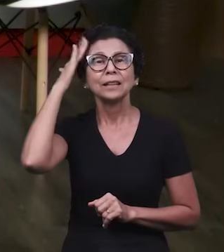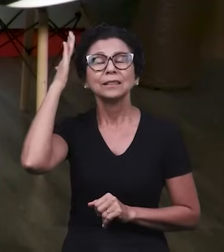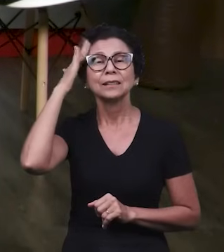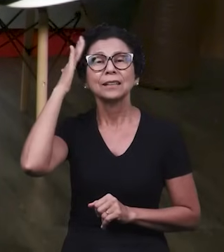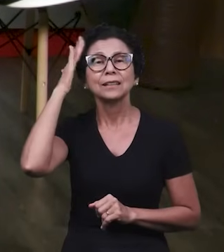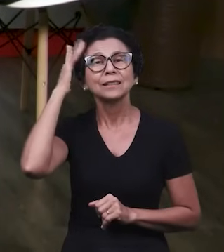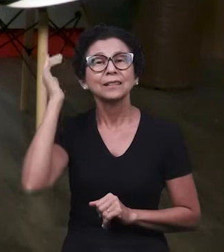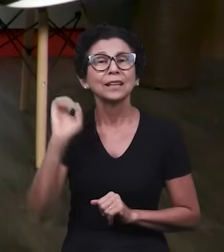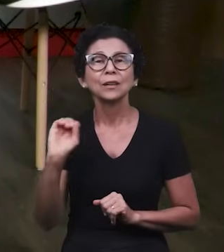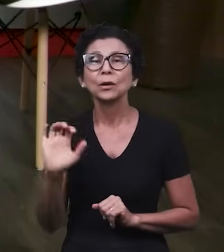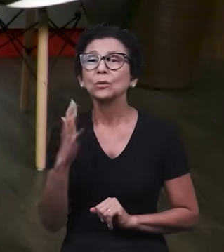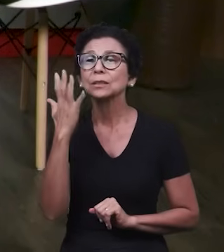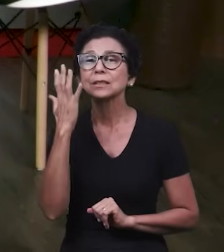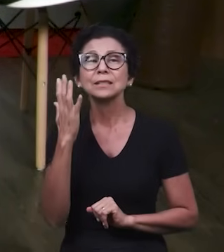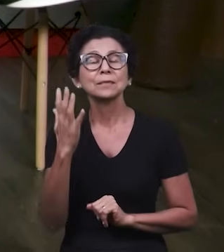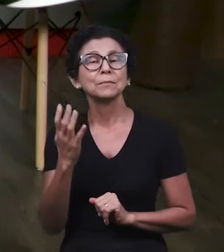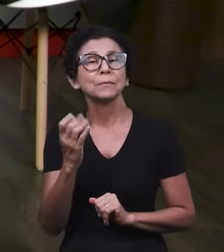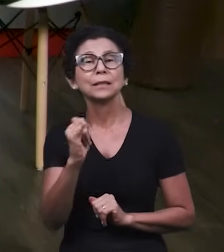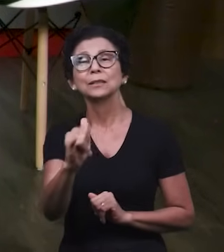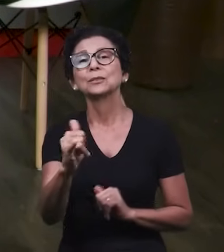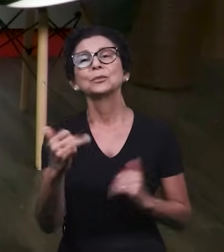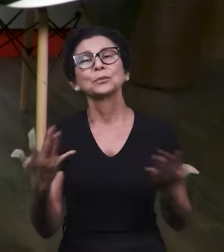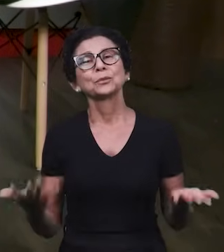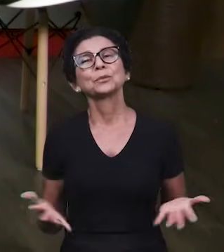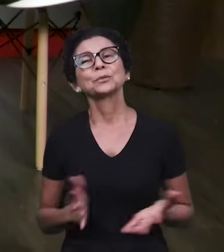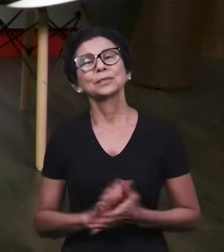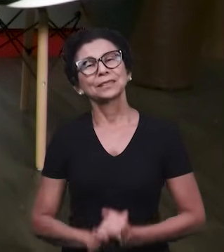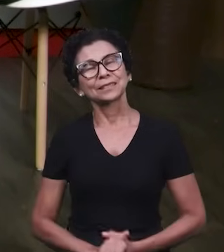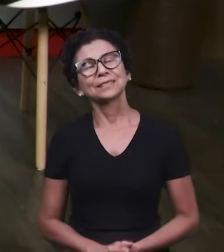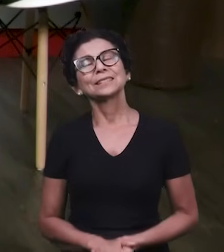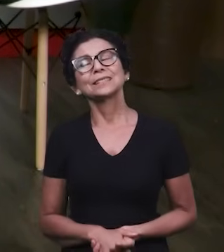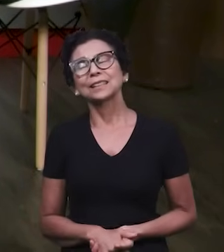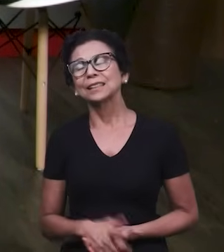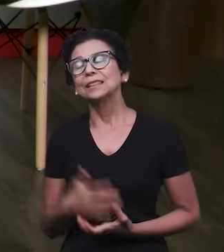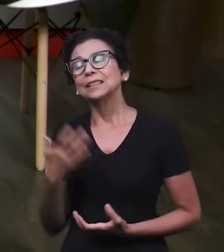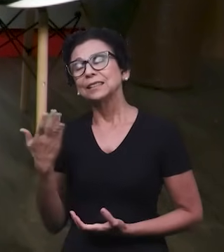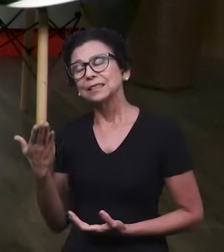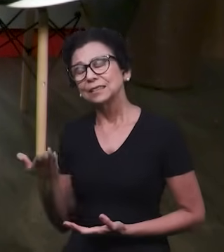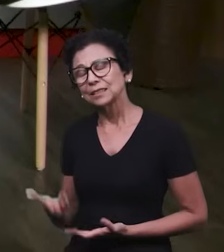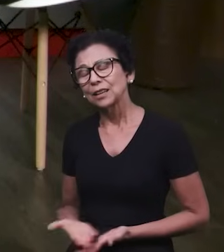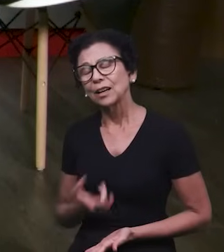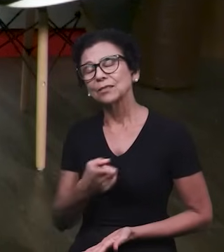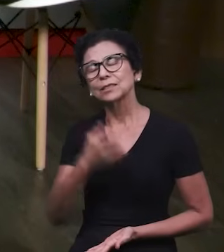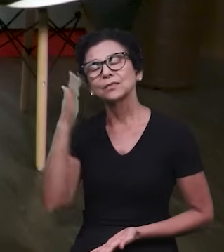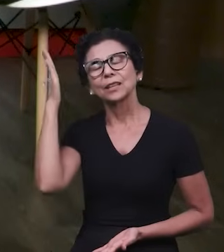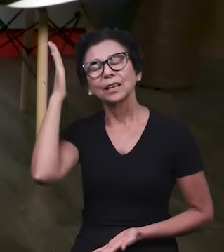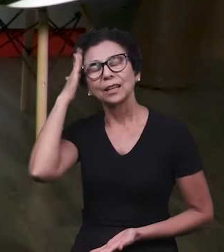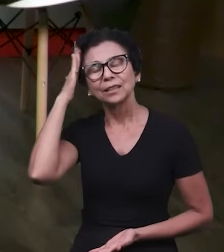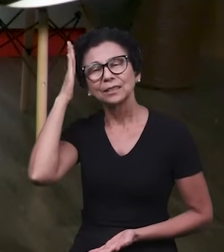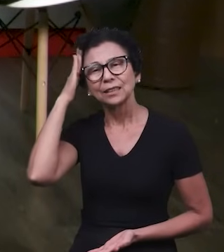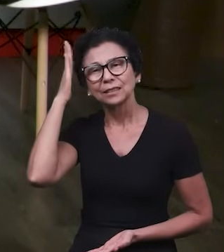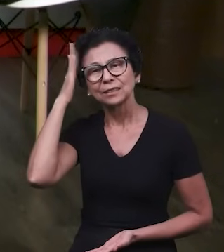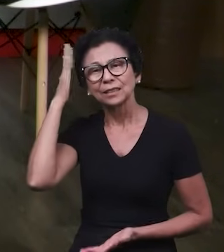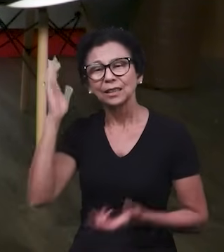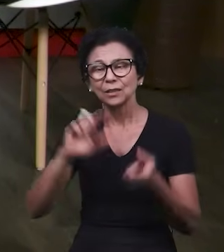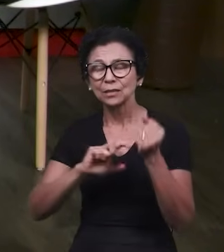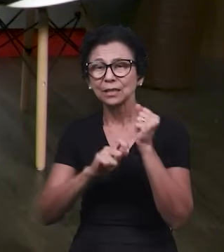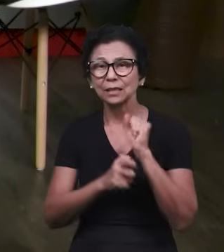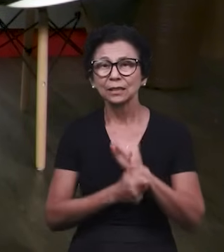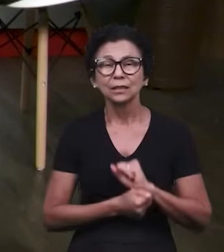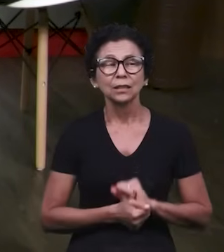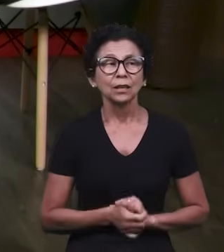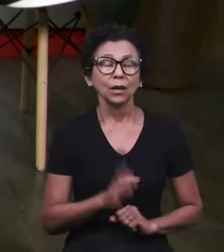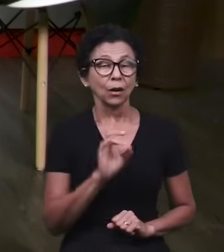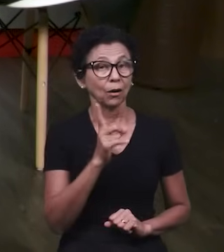Exatamente. E a igreja que conhece o segredo, isso, ela vem decifrar esse enigma. Você está dizendo, olha, está vendo aqui?